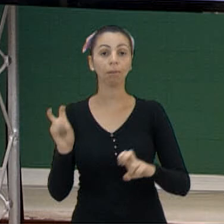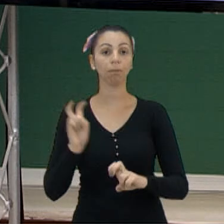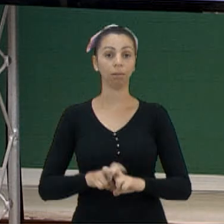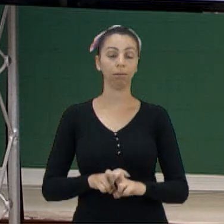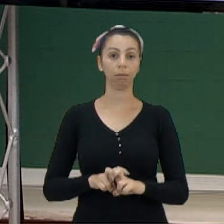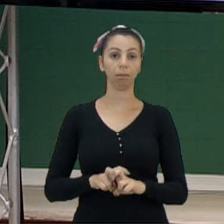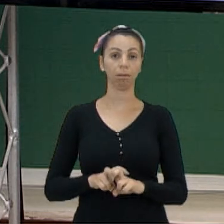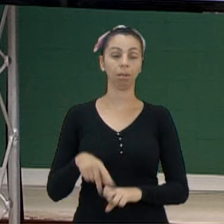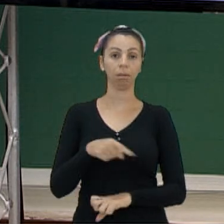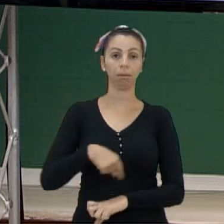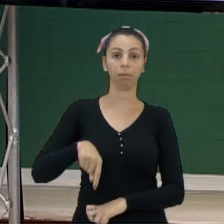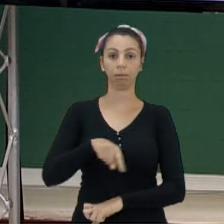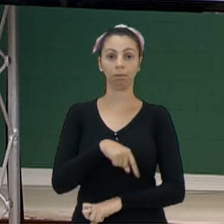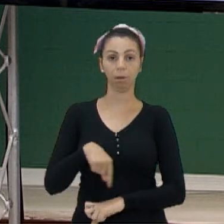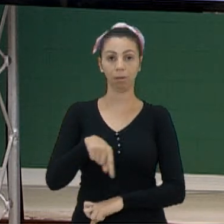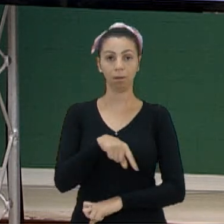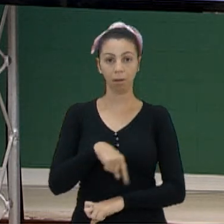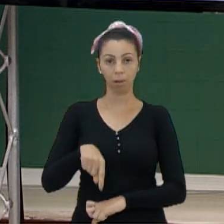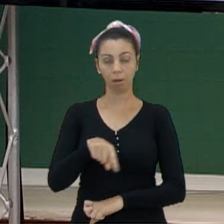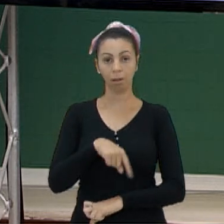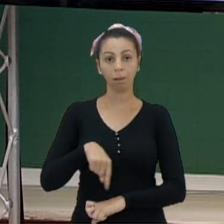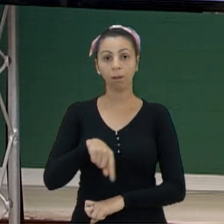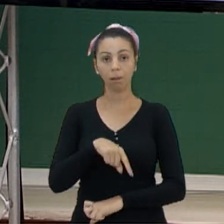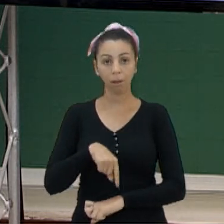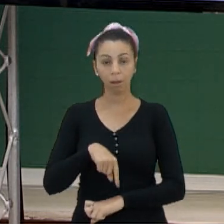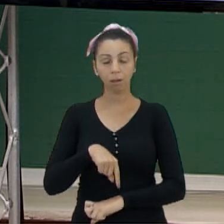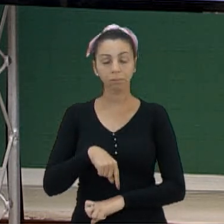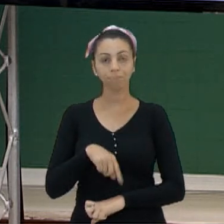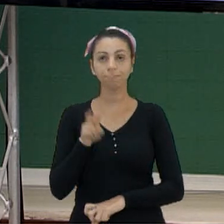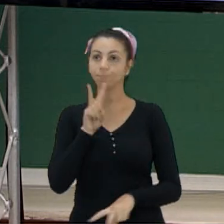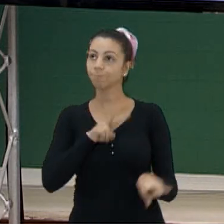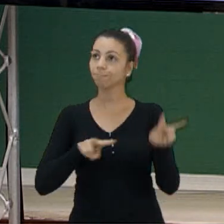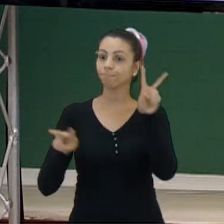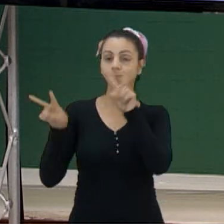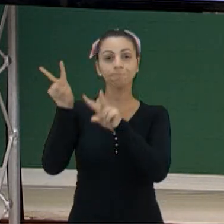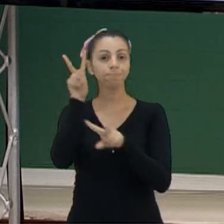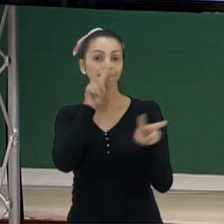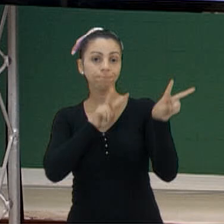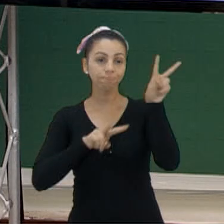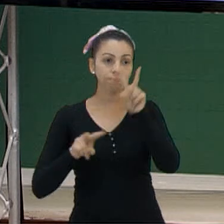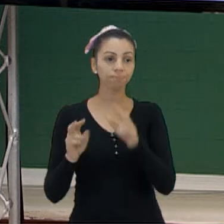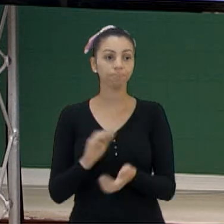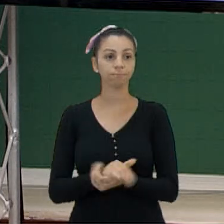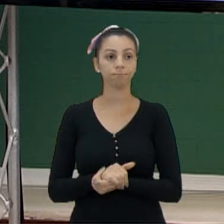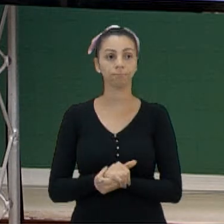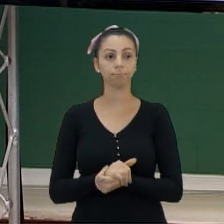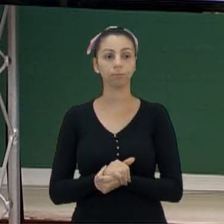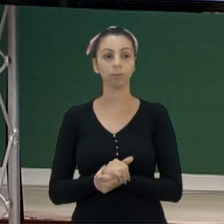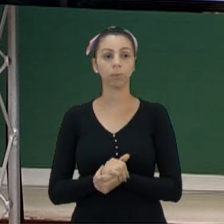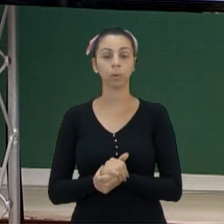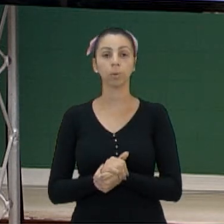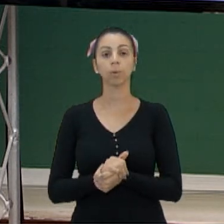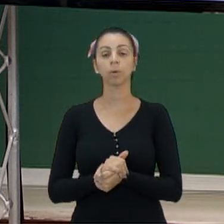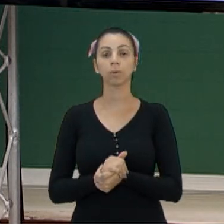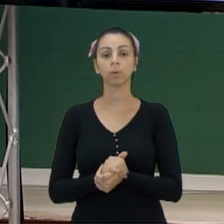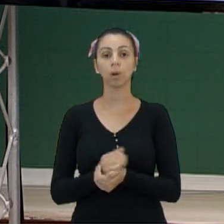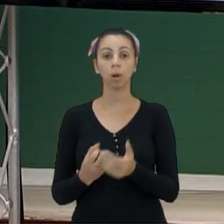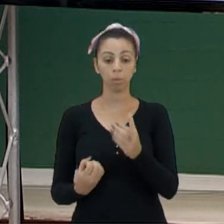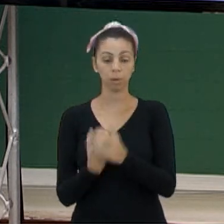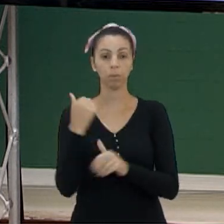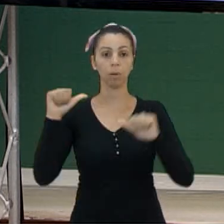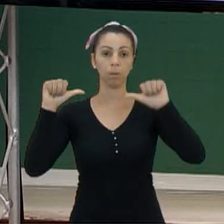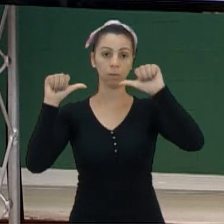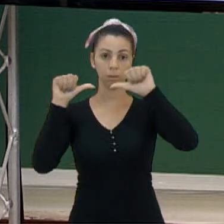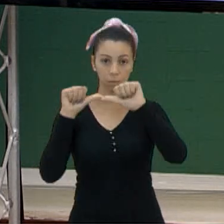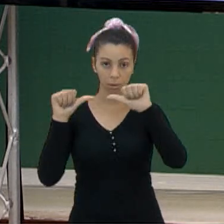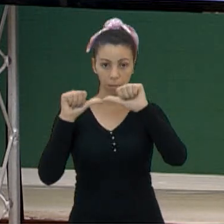dentro da igreja, né? Você passa mais tempo admirando. Composição assimétrica. A gente tinha a simetria do